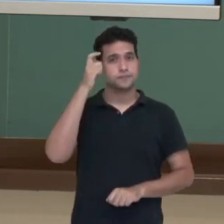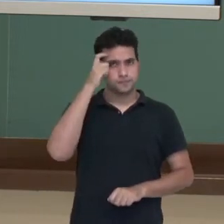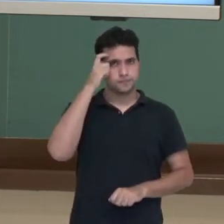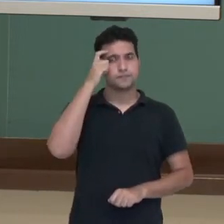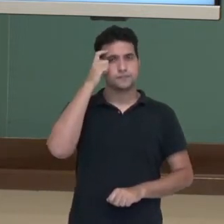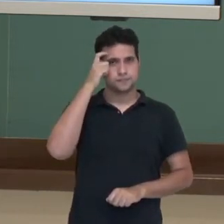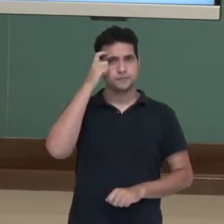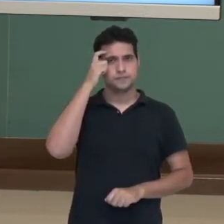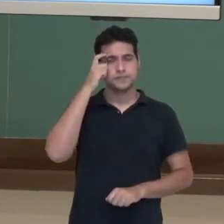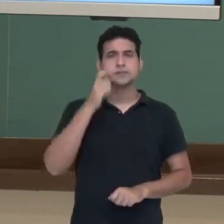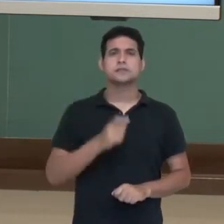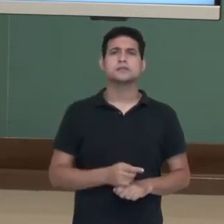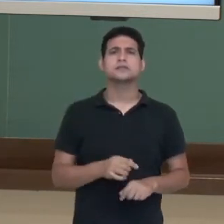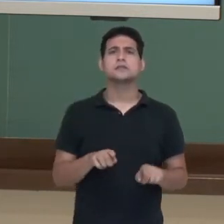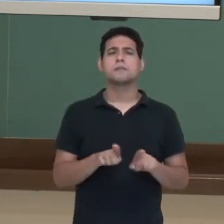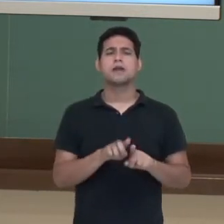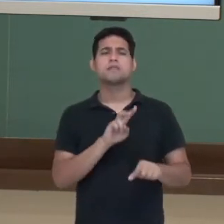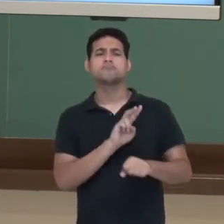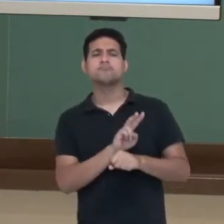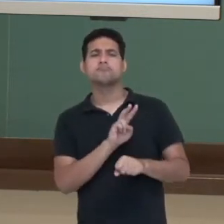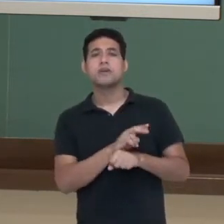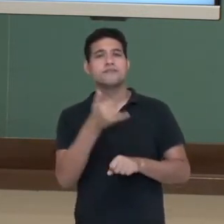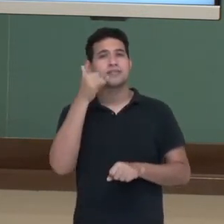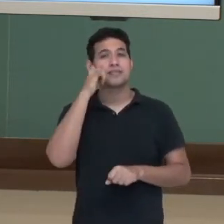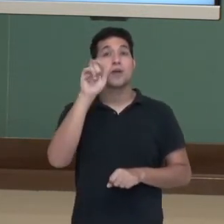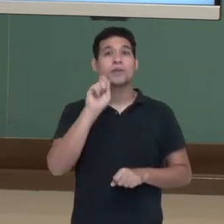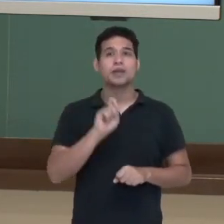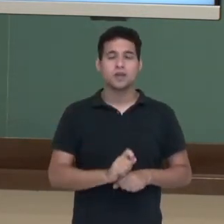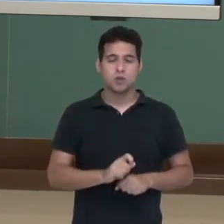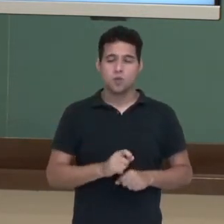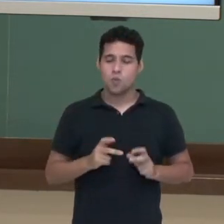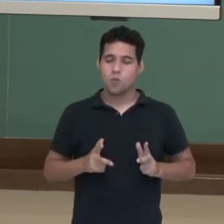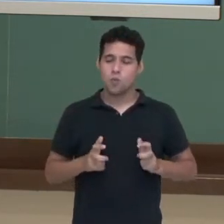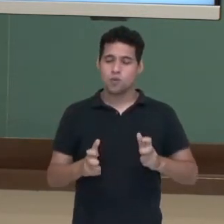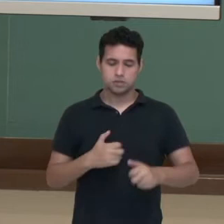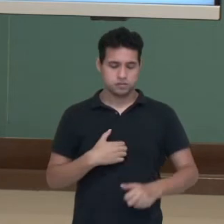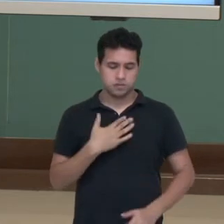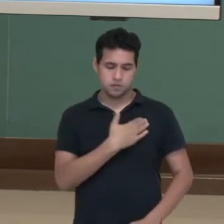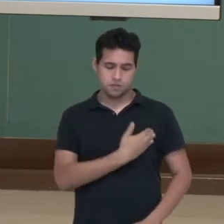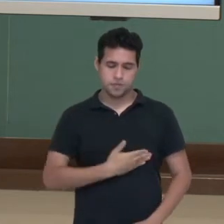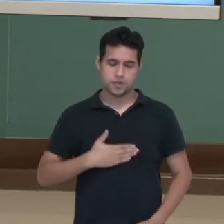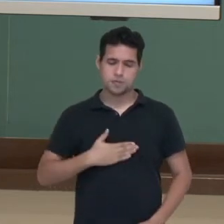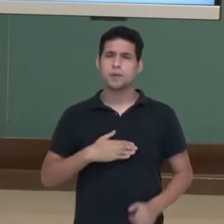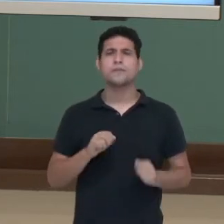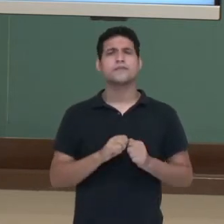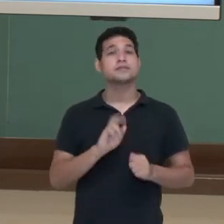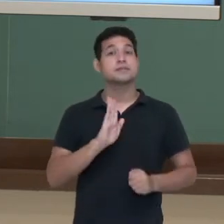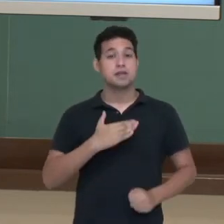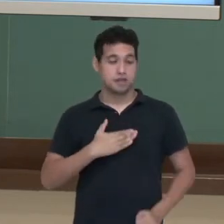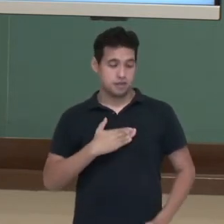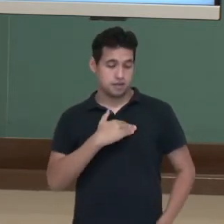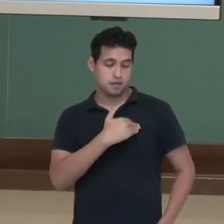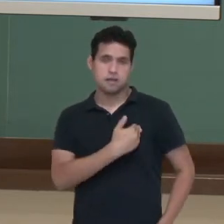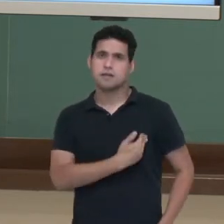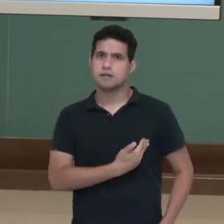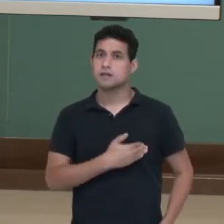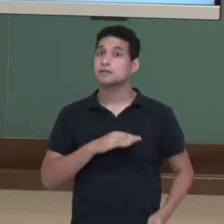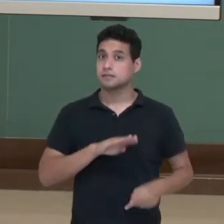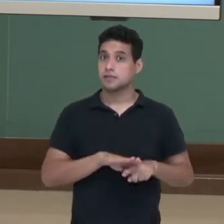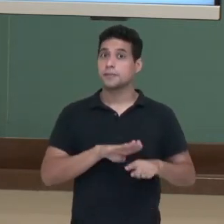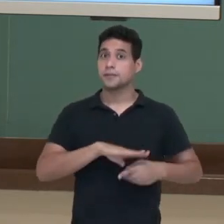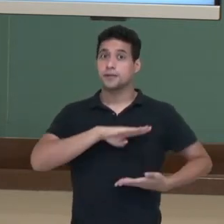consciência para prevenir o câncer de mama, para fazer exames periódicos,